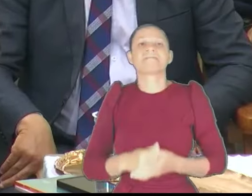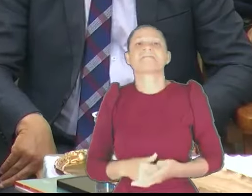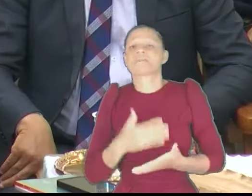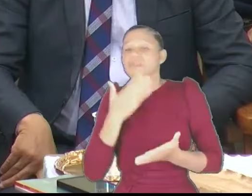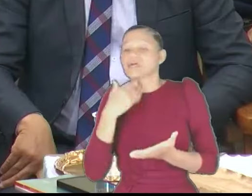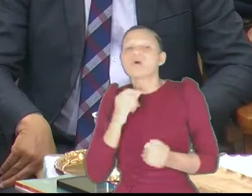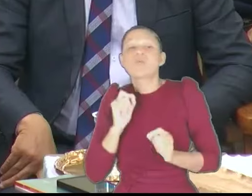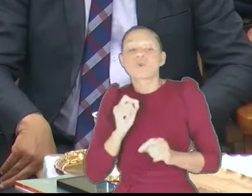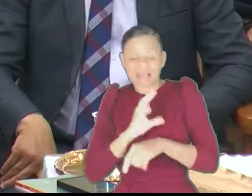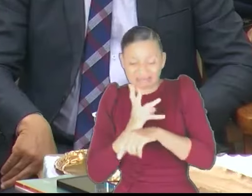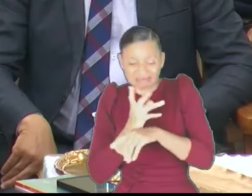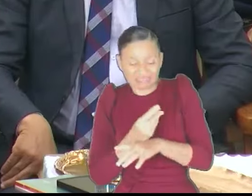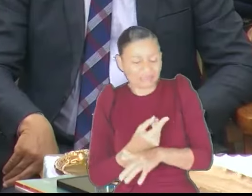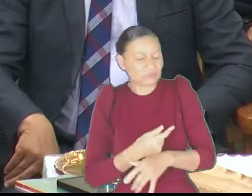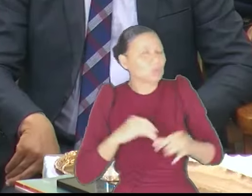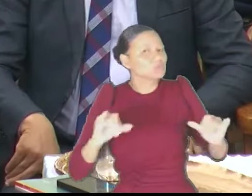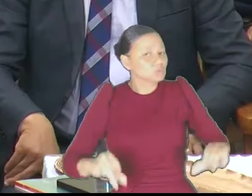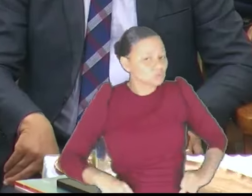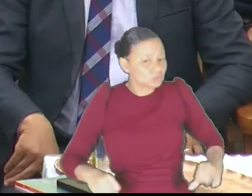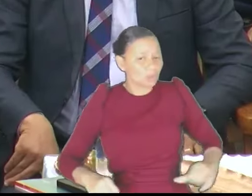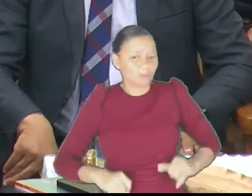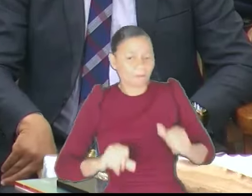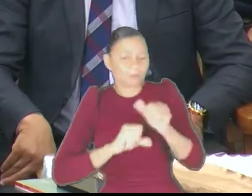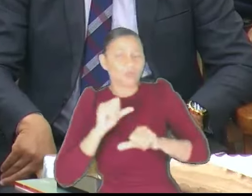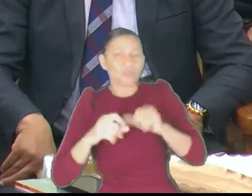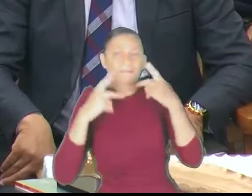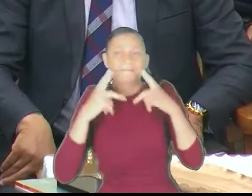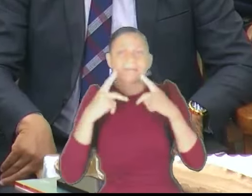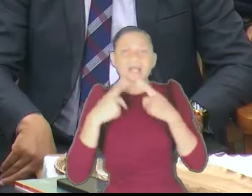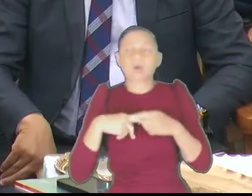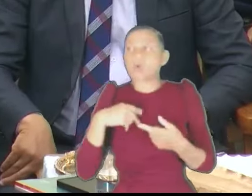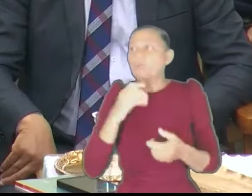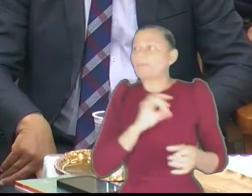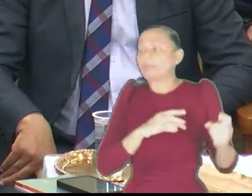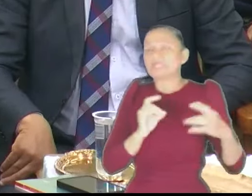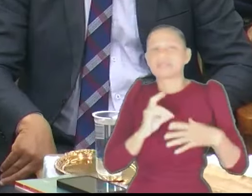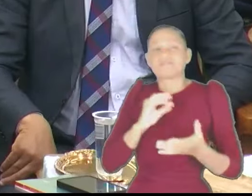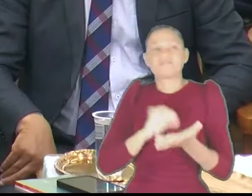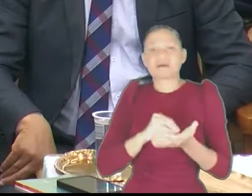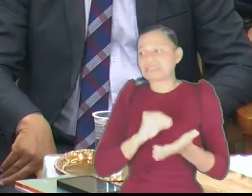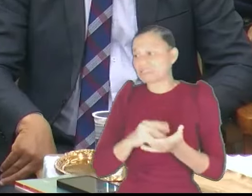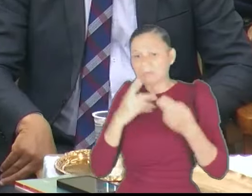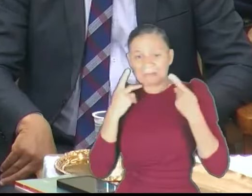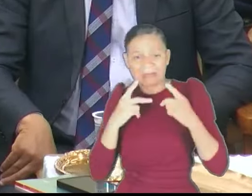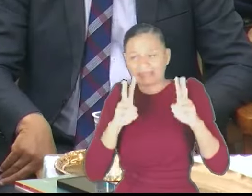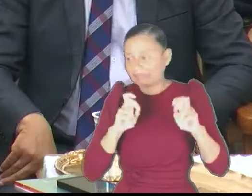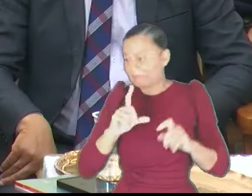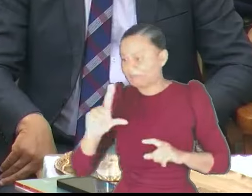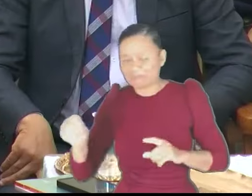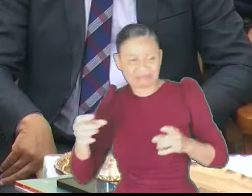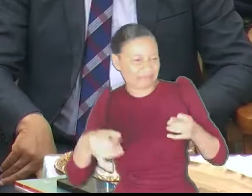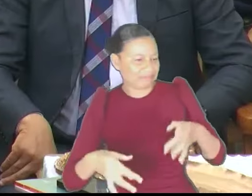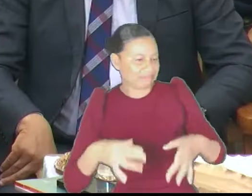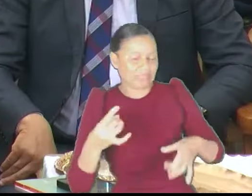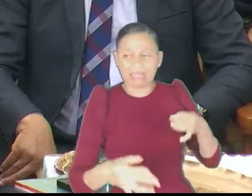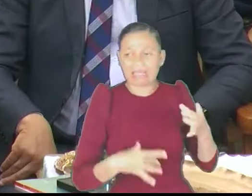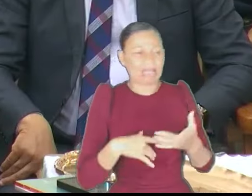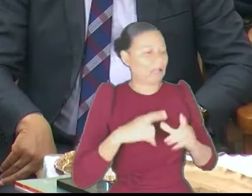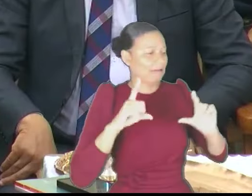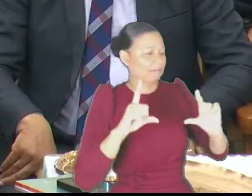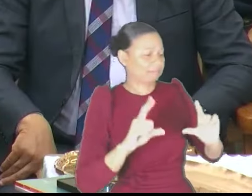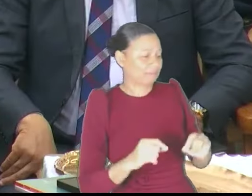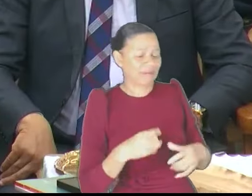a igreja, que muda a mensagem com medo de faltar provisão, porque se eu pregar isso aqui, fulano vai embora, ciclano vai embora, a contribuição dele